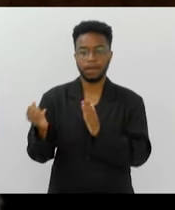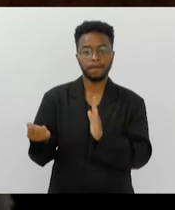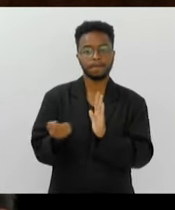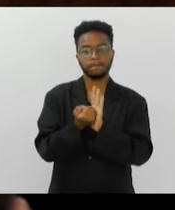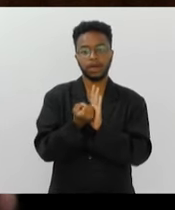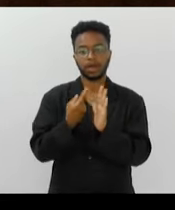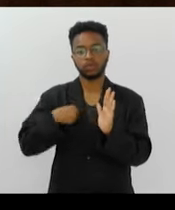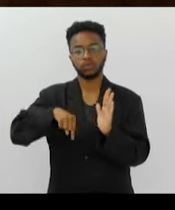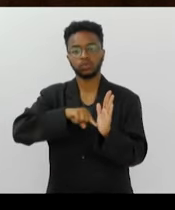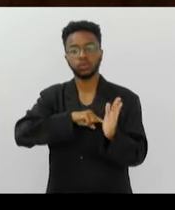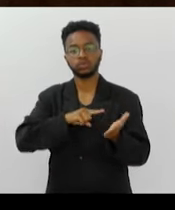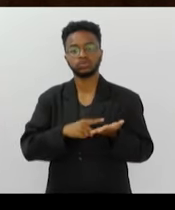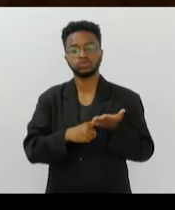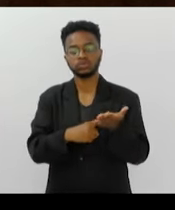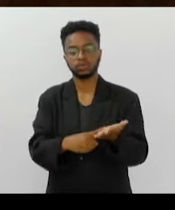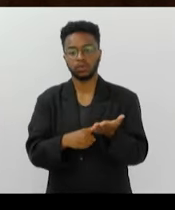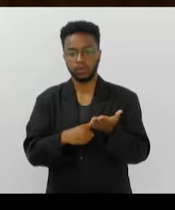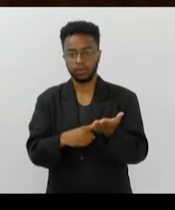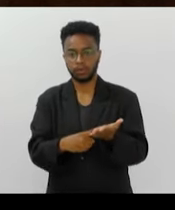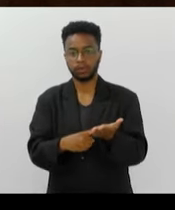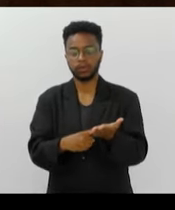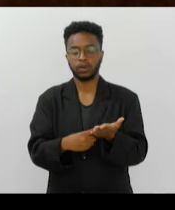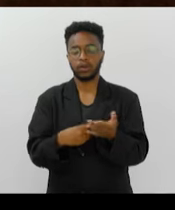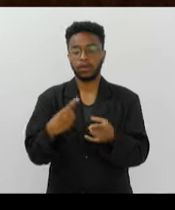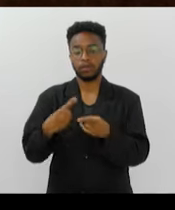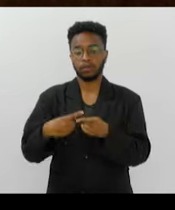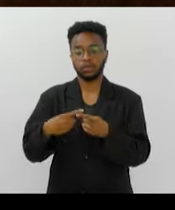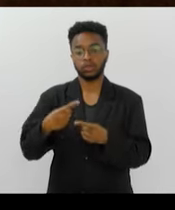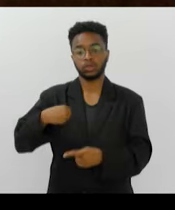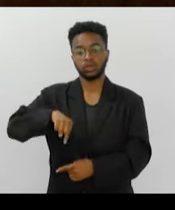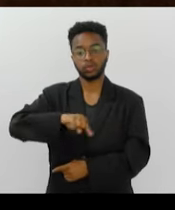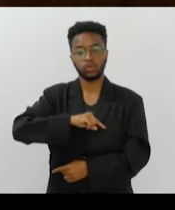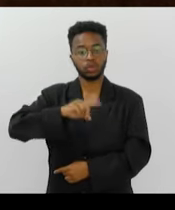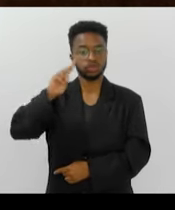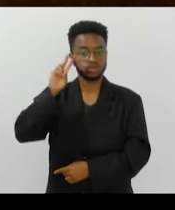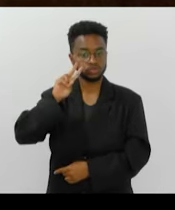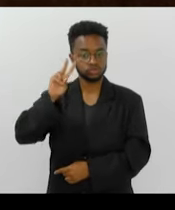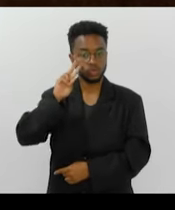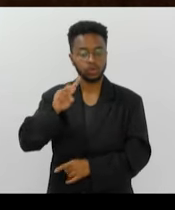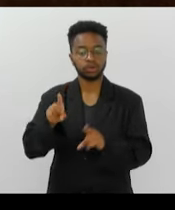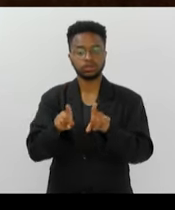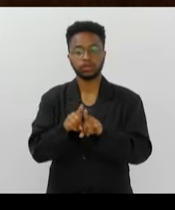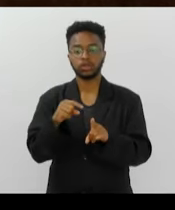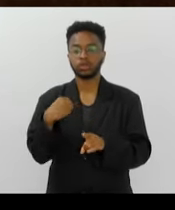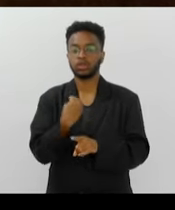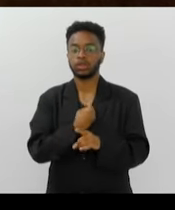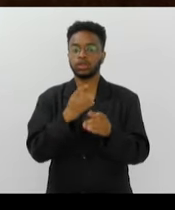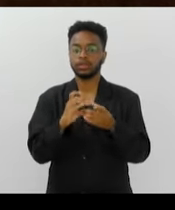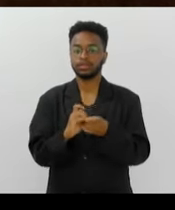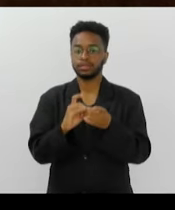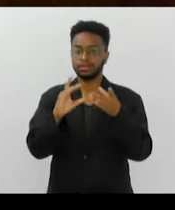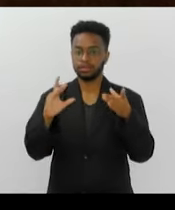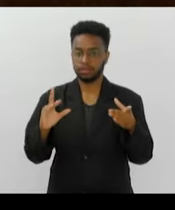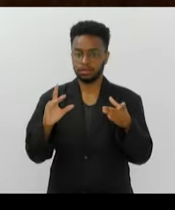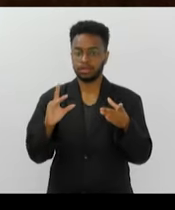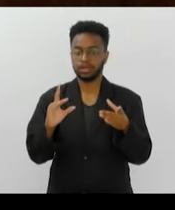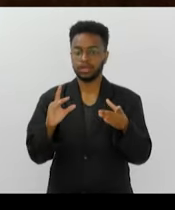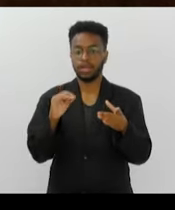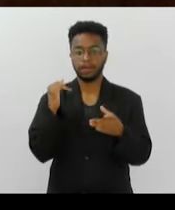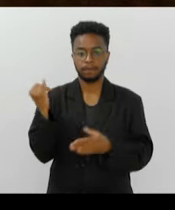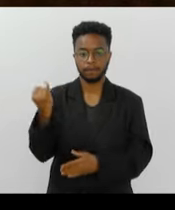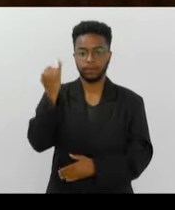compromisso de que a nossa de que a nossa Democracia é